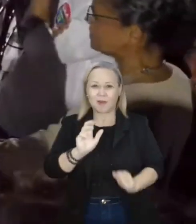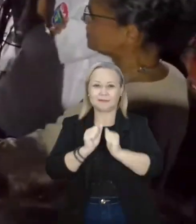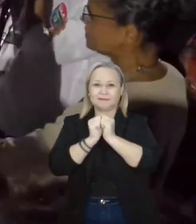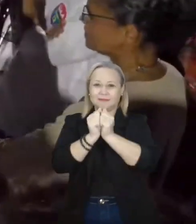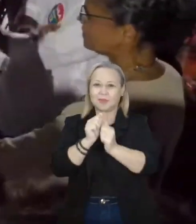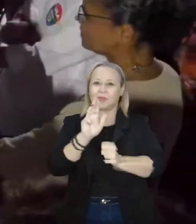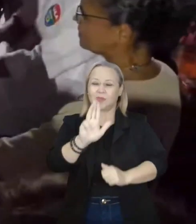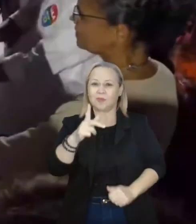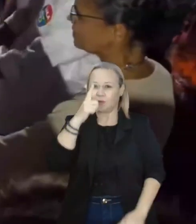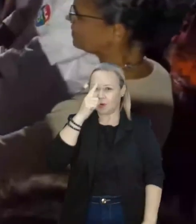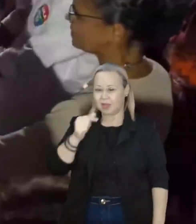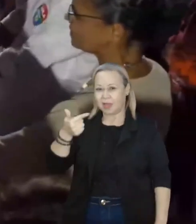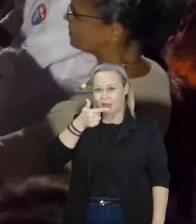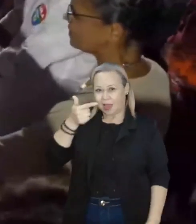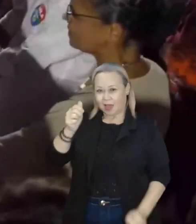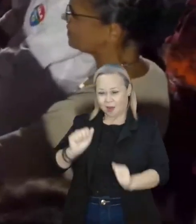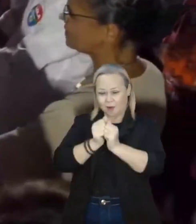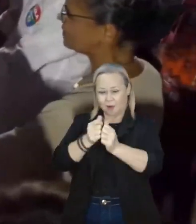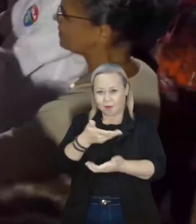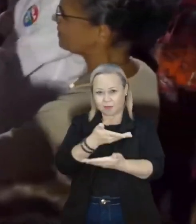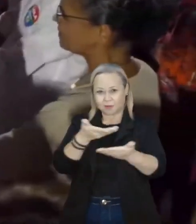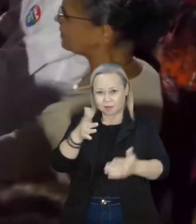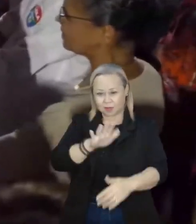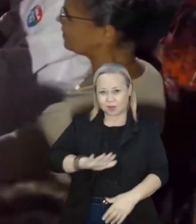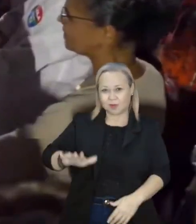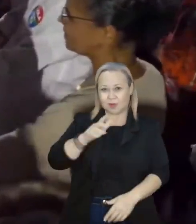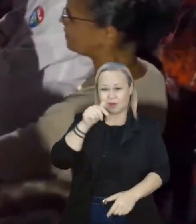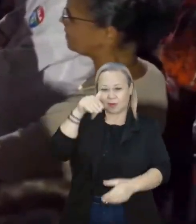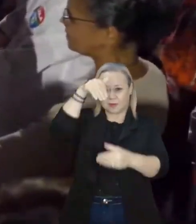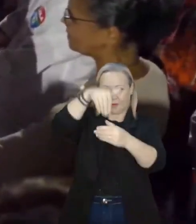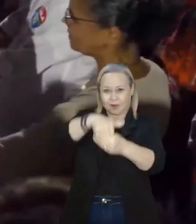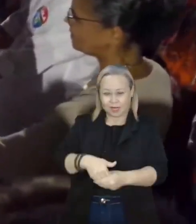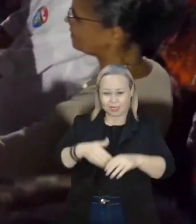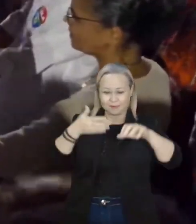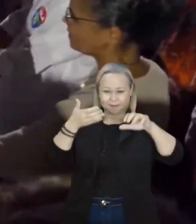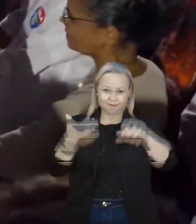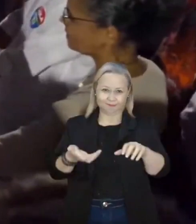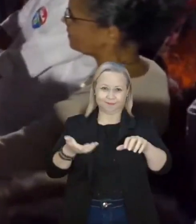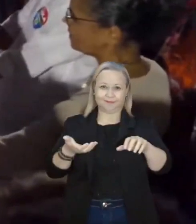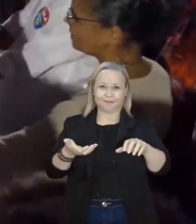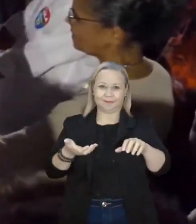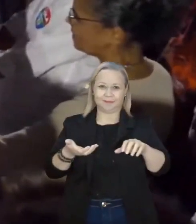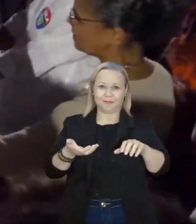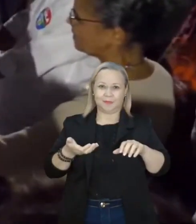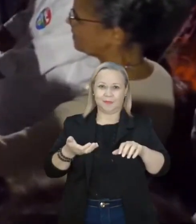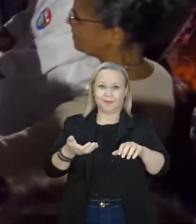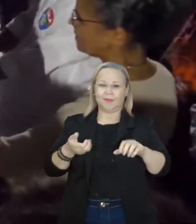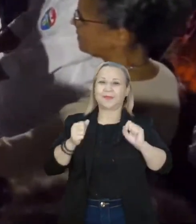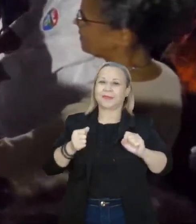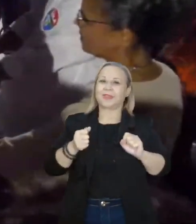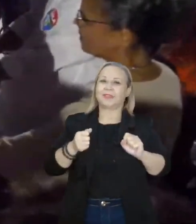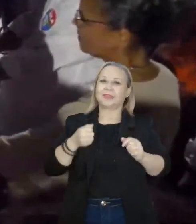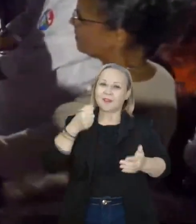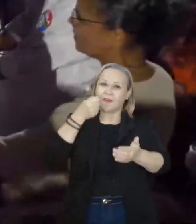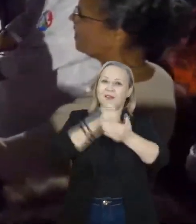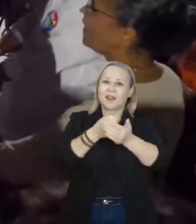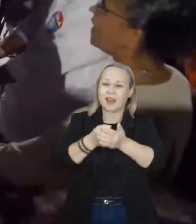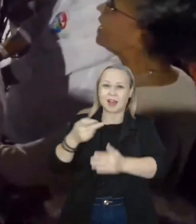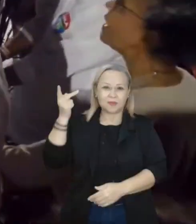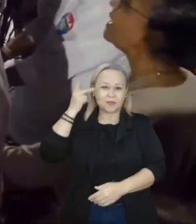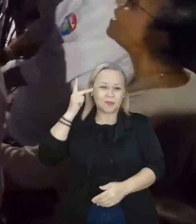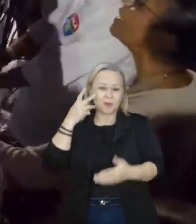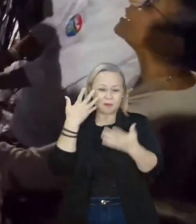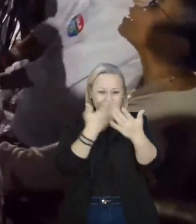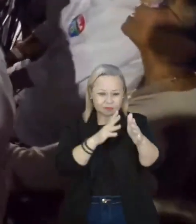com Alckmin e com todos os que foram eleitos para o Congresso Nacional. A luta, São Paulo! Viva São